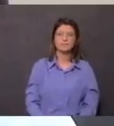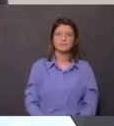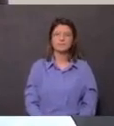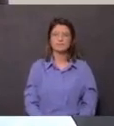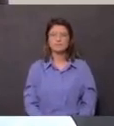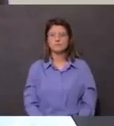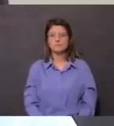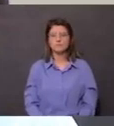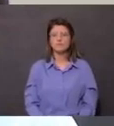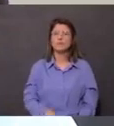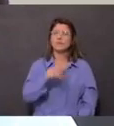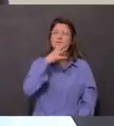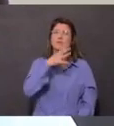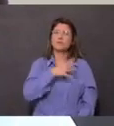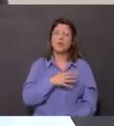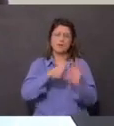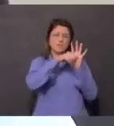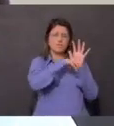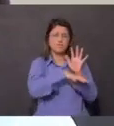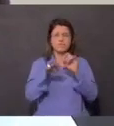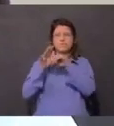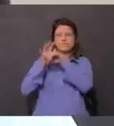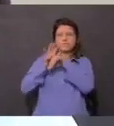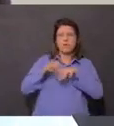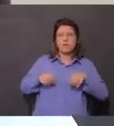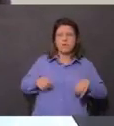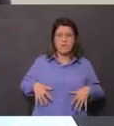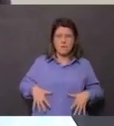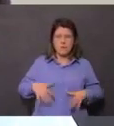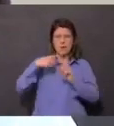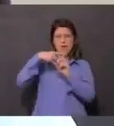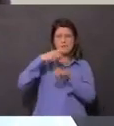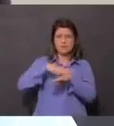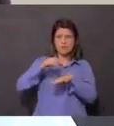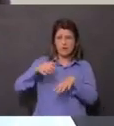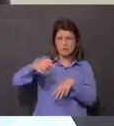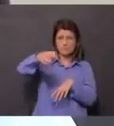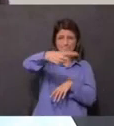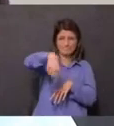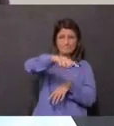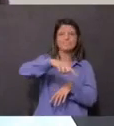pro multis effundetur, in remissionem